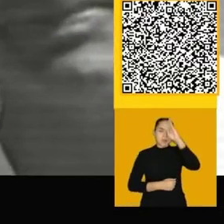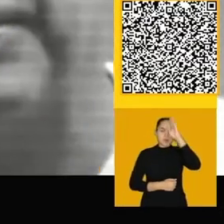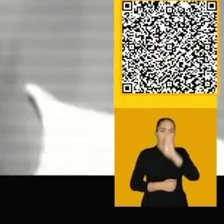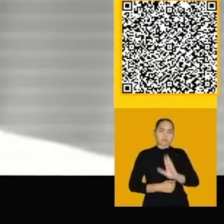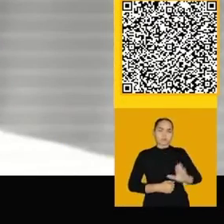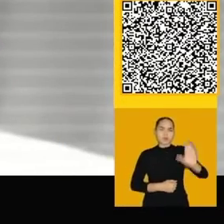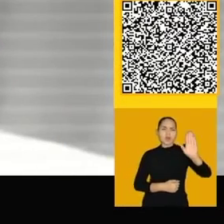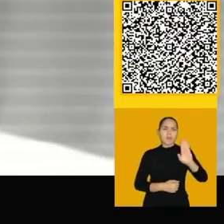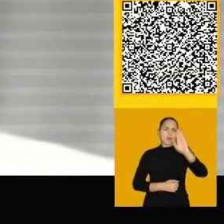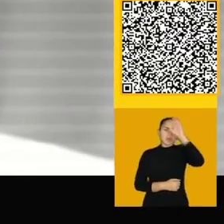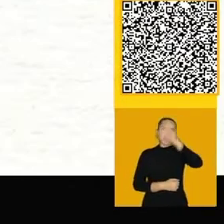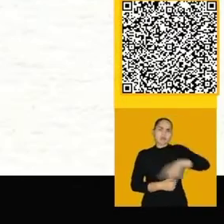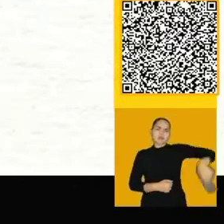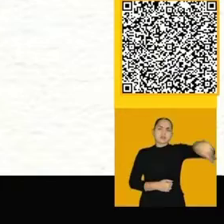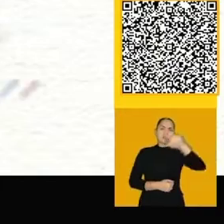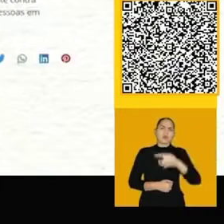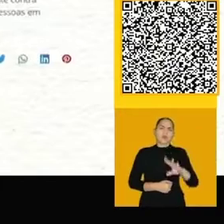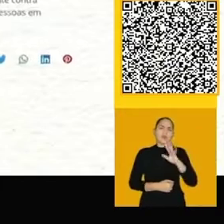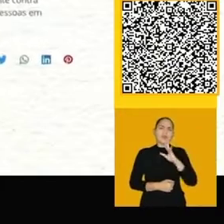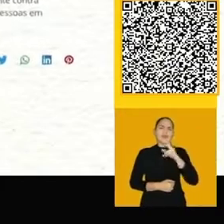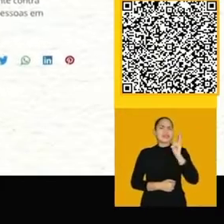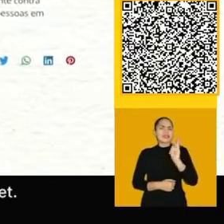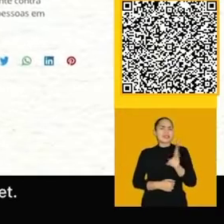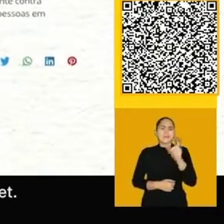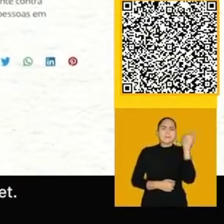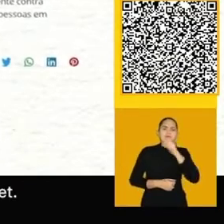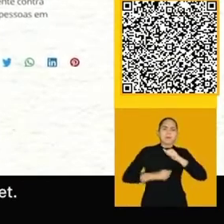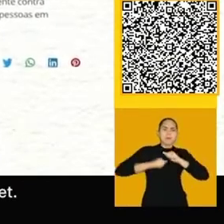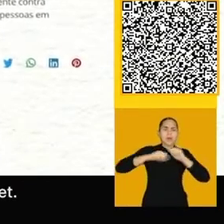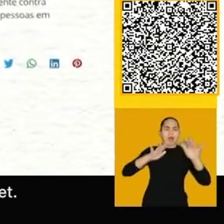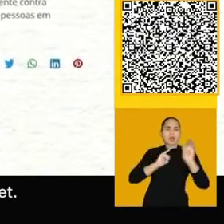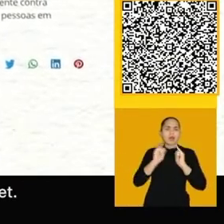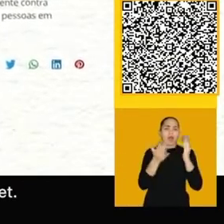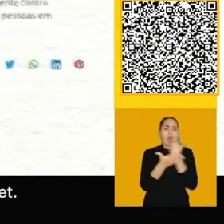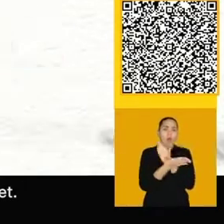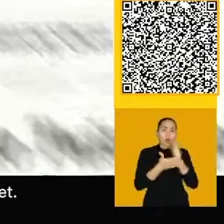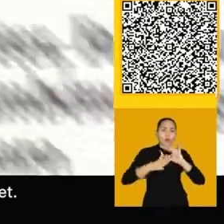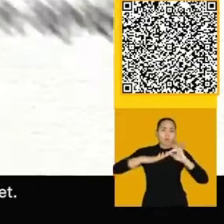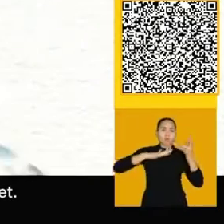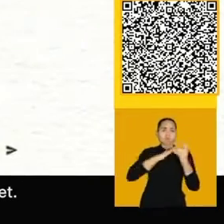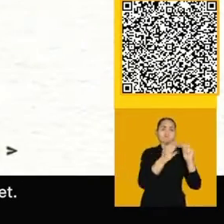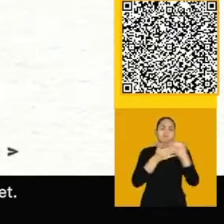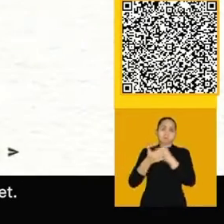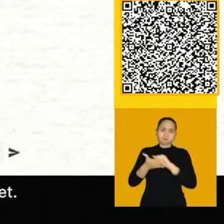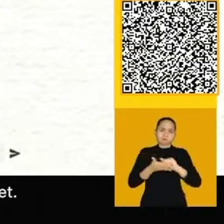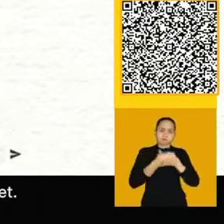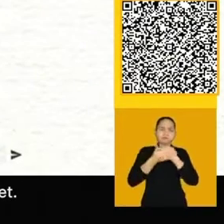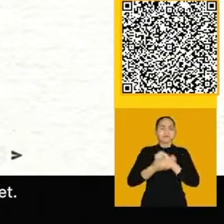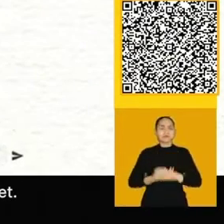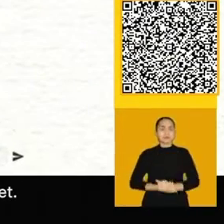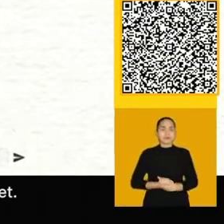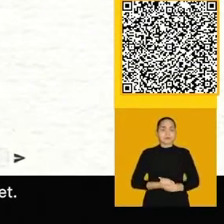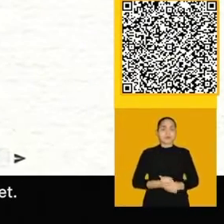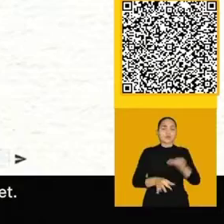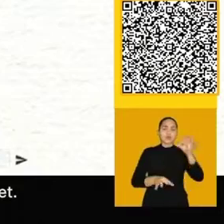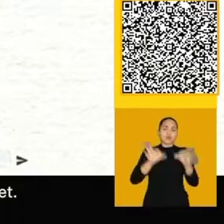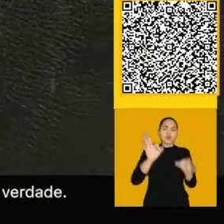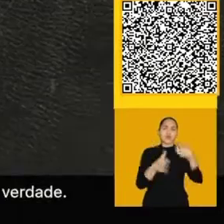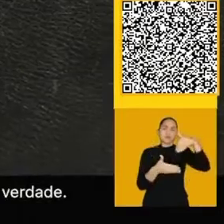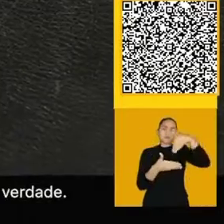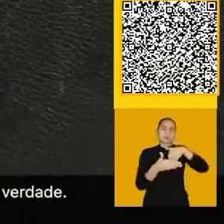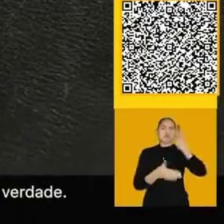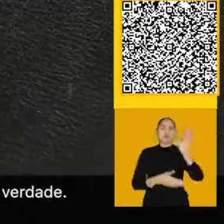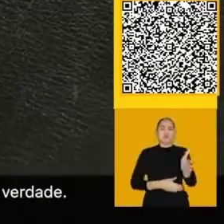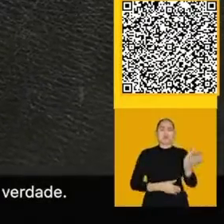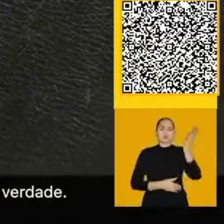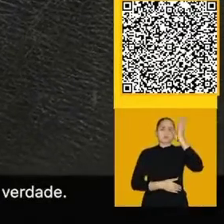o candidato de Bolsonaro. E Bolsonaro, você sabe, compartilha conteúdo falso e já teve postagens apagadas da internet.